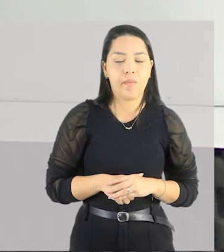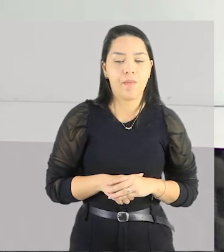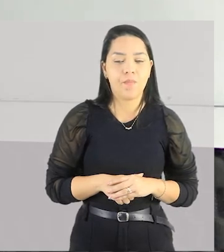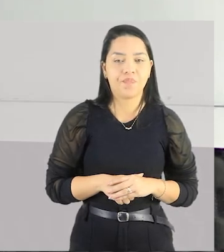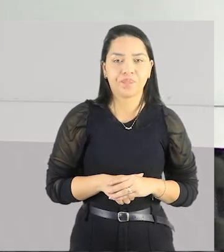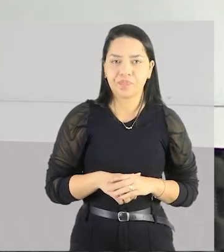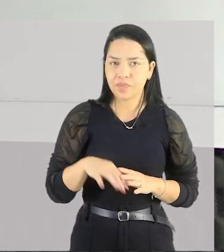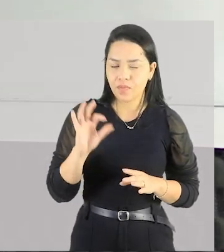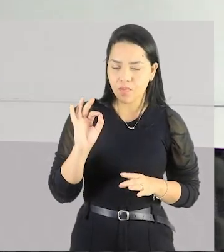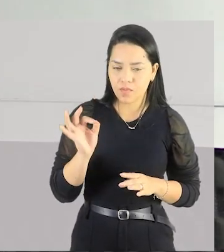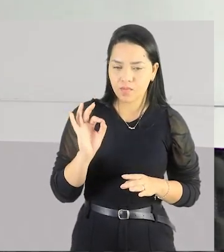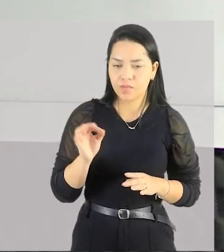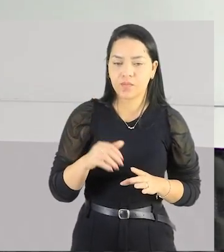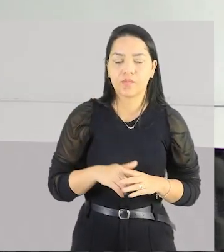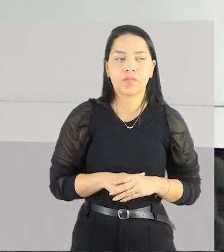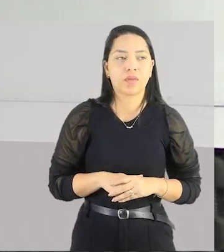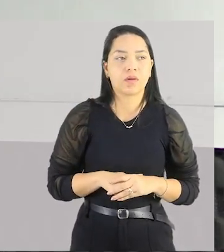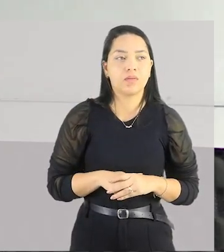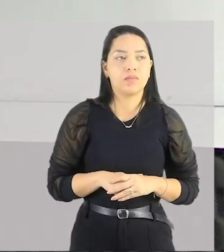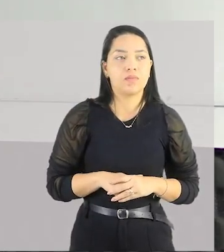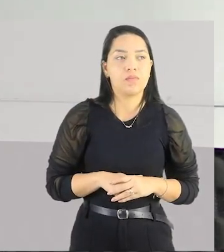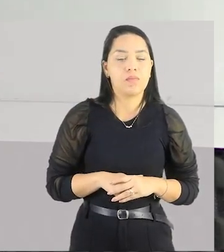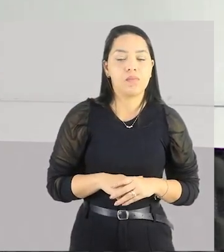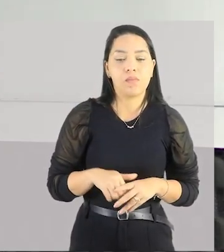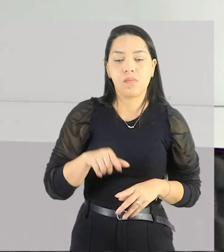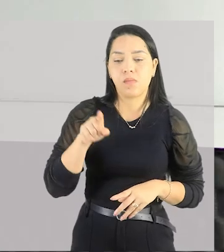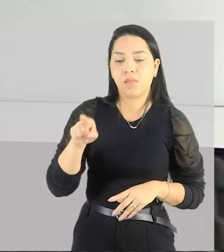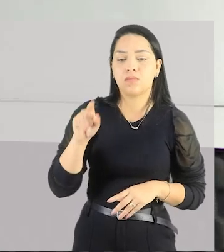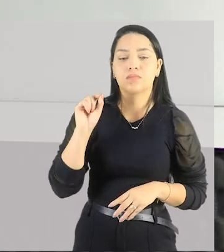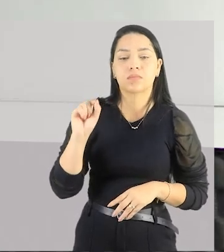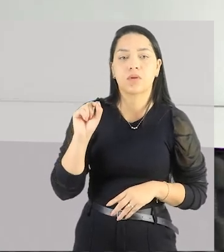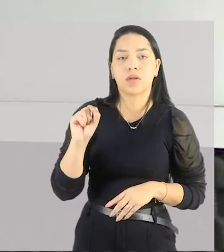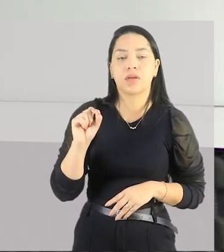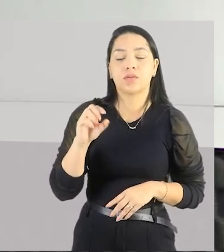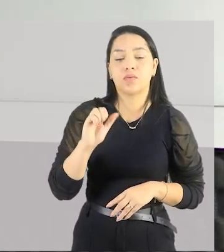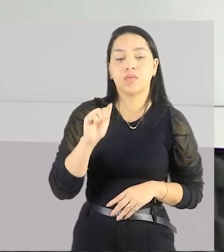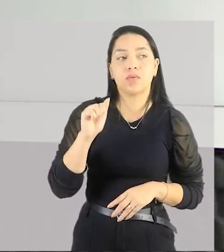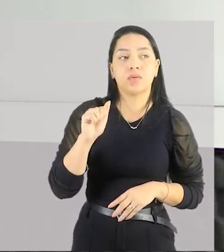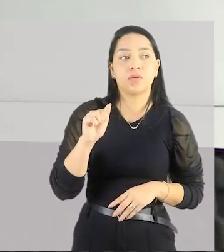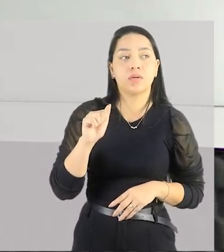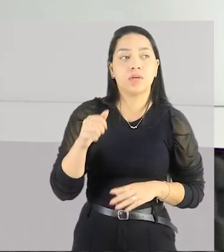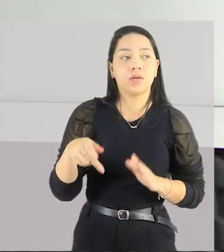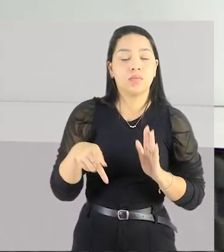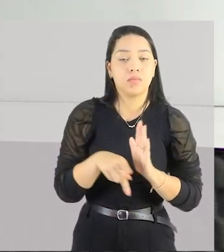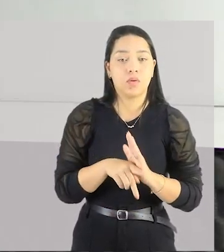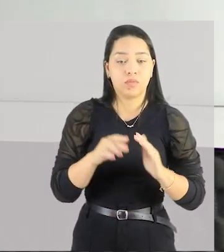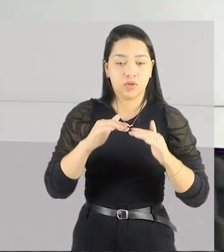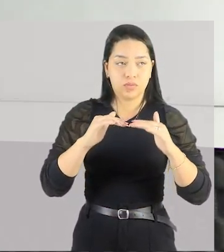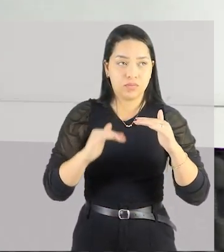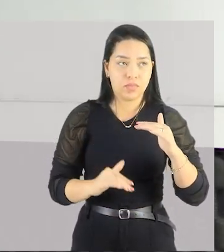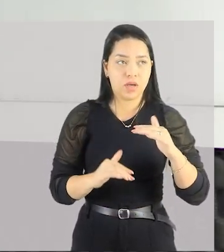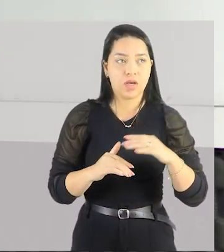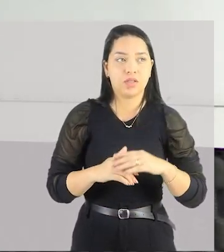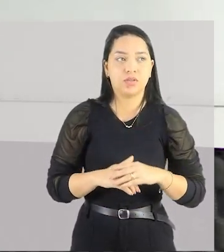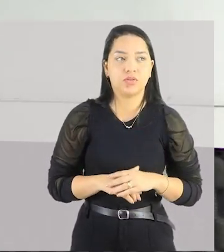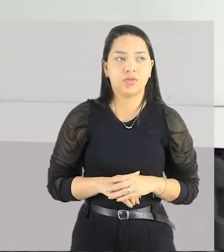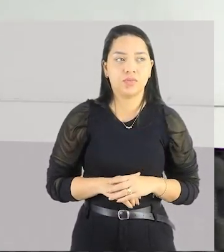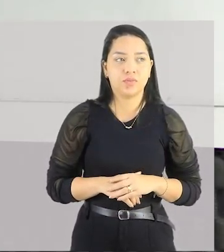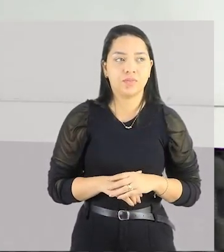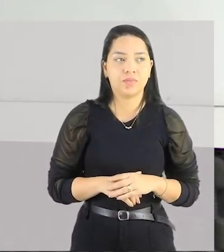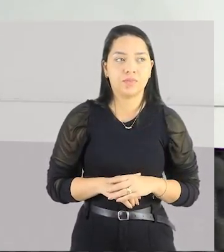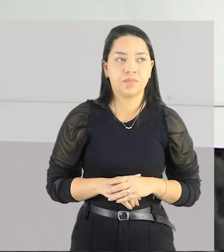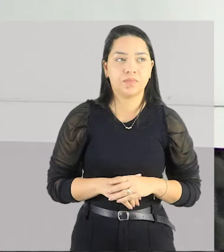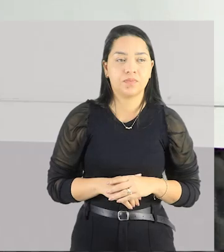1.400, ok? Esse aqui, turma, é do que? Do andarilho. Então é na parte de baixo, tá? Então é na parte de